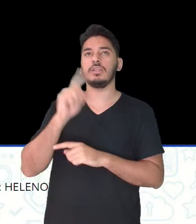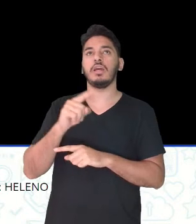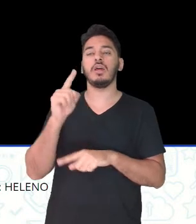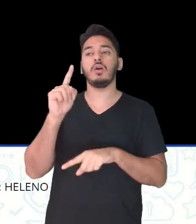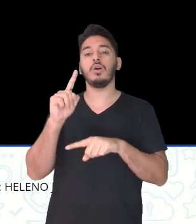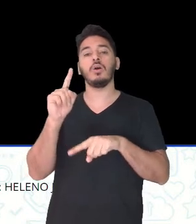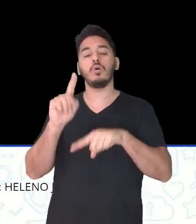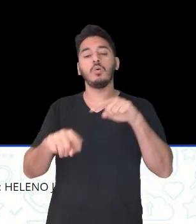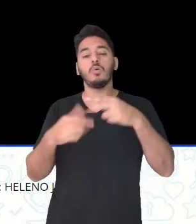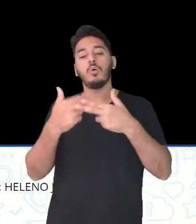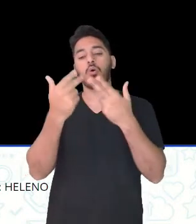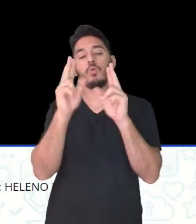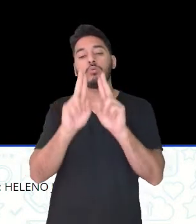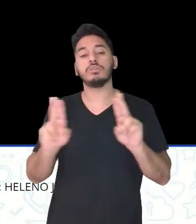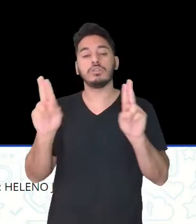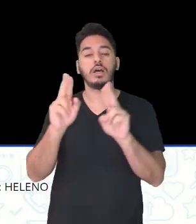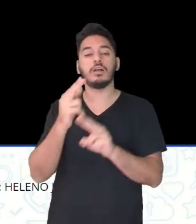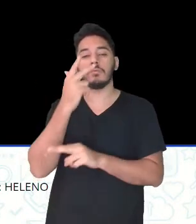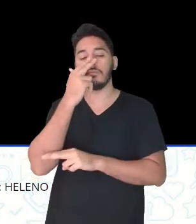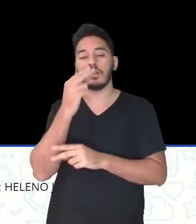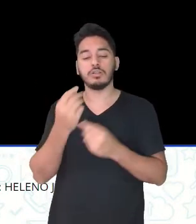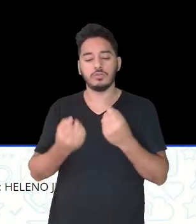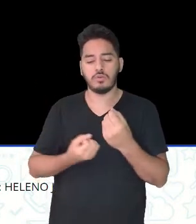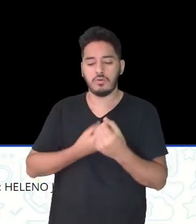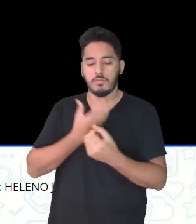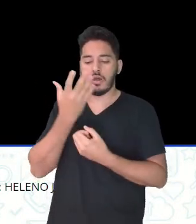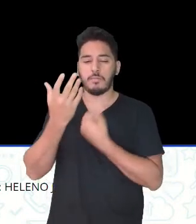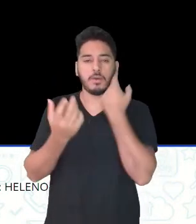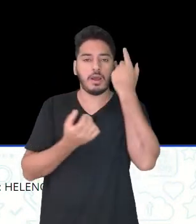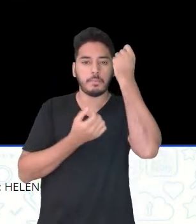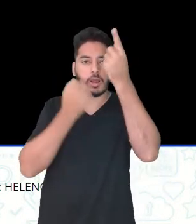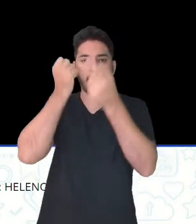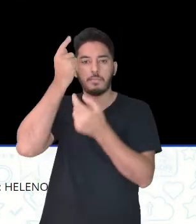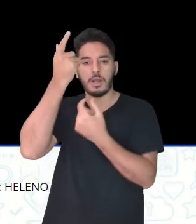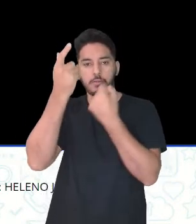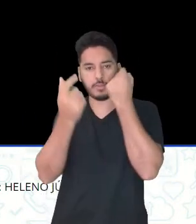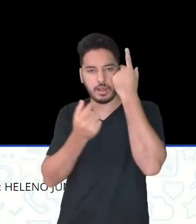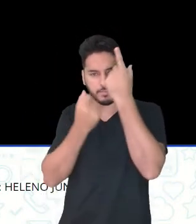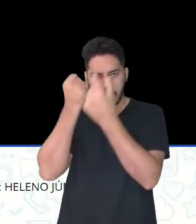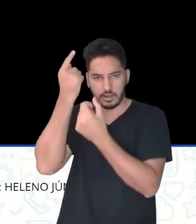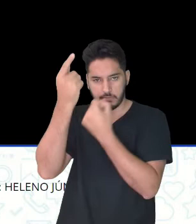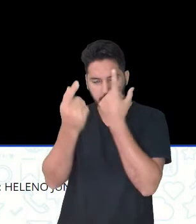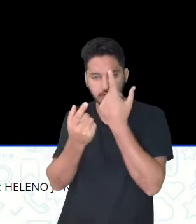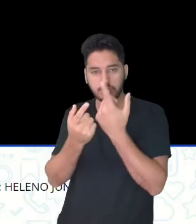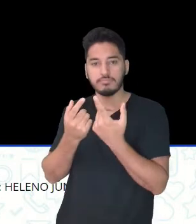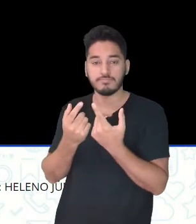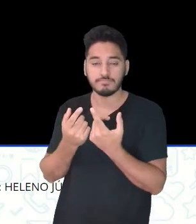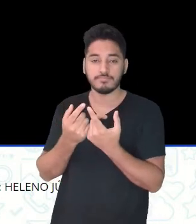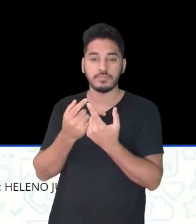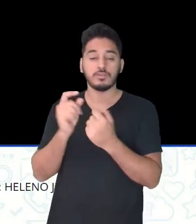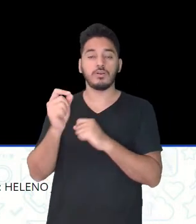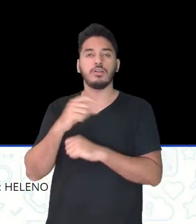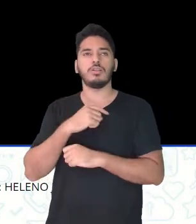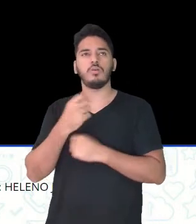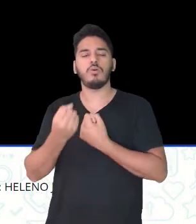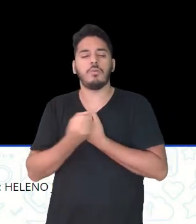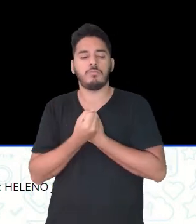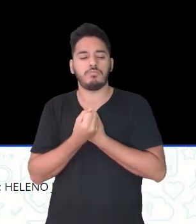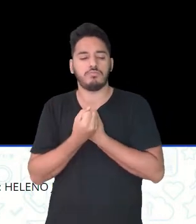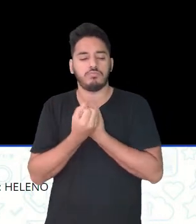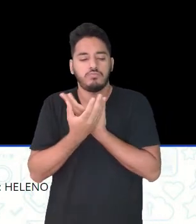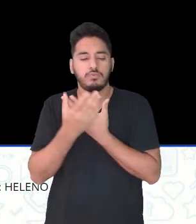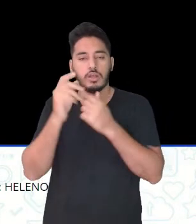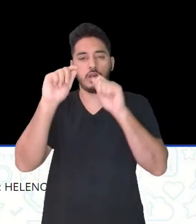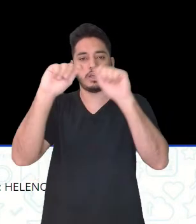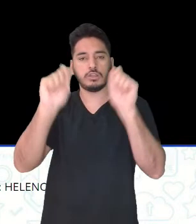a gente utiliza a dança como um instrumento criativo. Então vejam aí, a gente pega uma manifestação artística, a